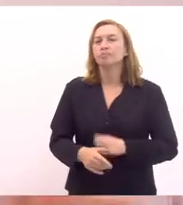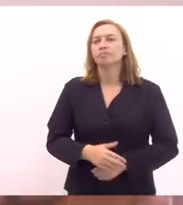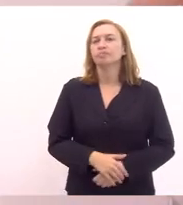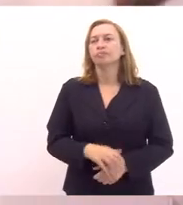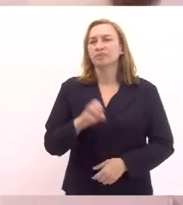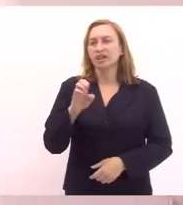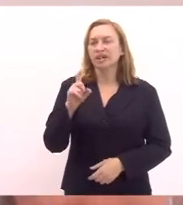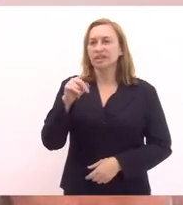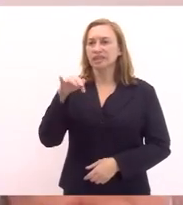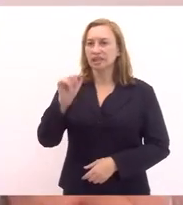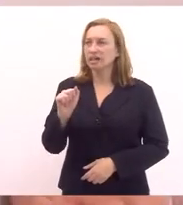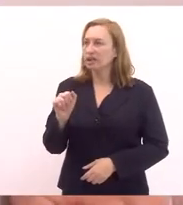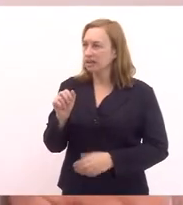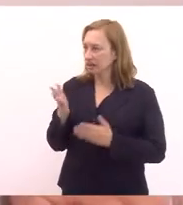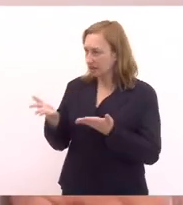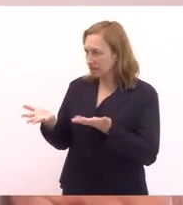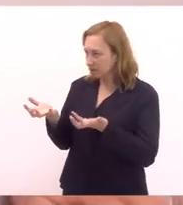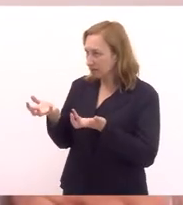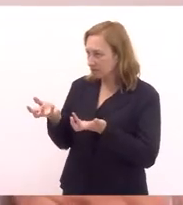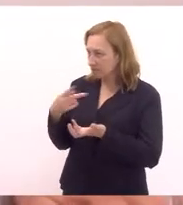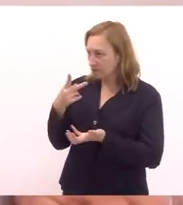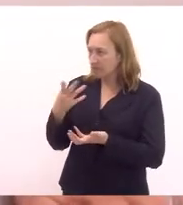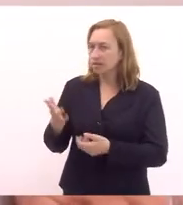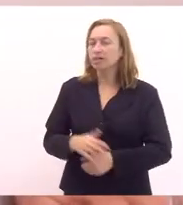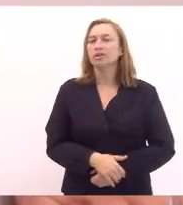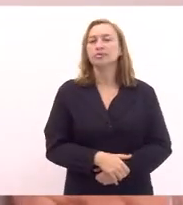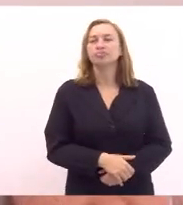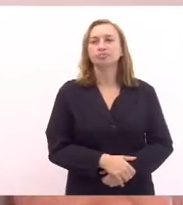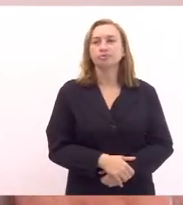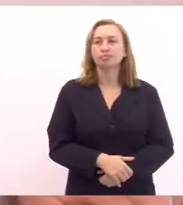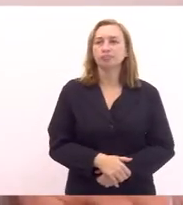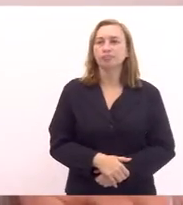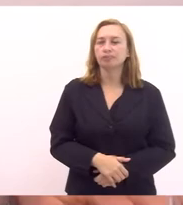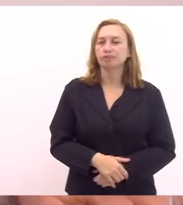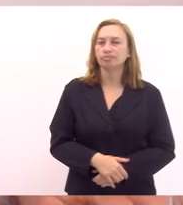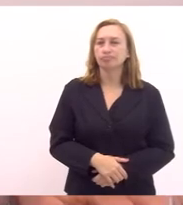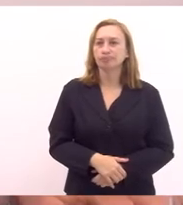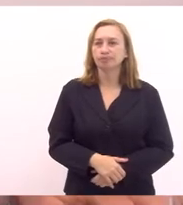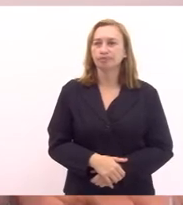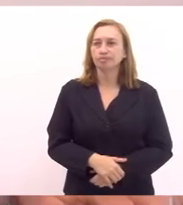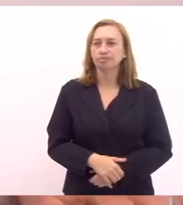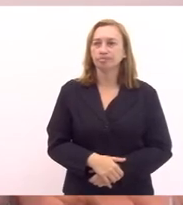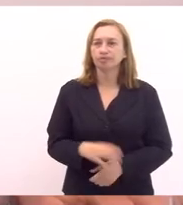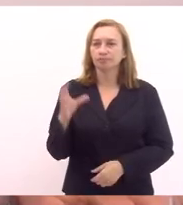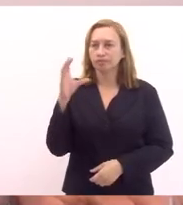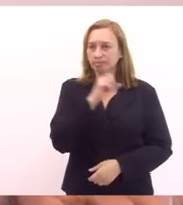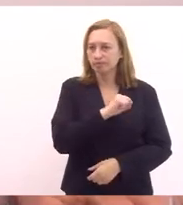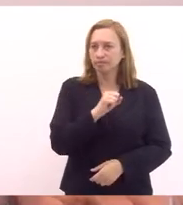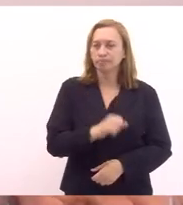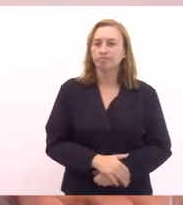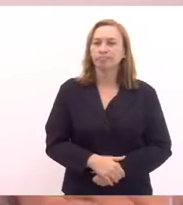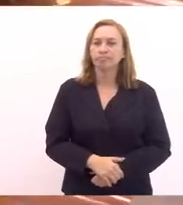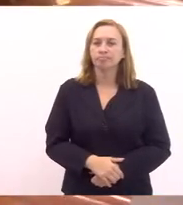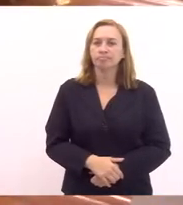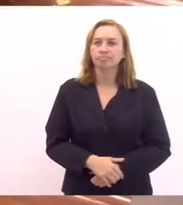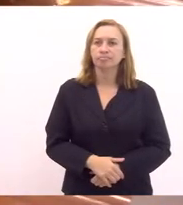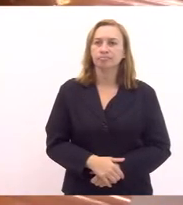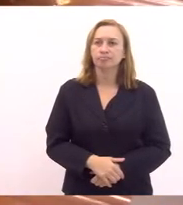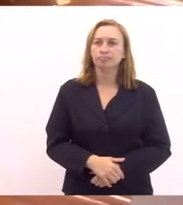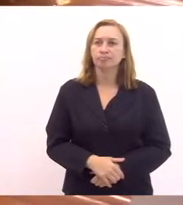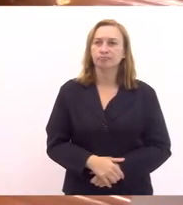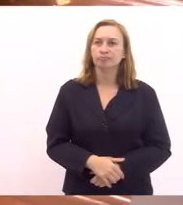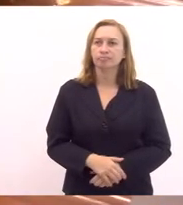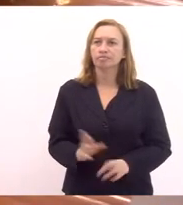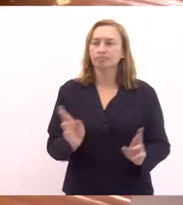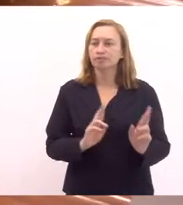Edna Calheiros você quer complementar cetim é rapidinho é uma das coisas